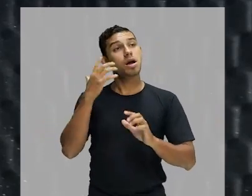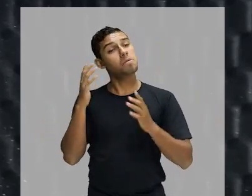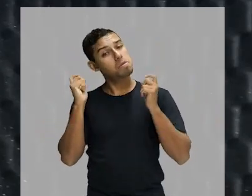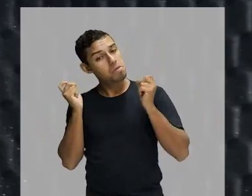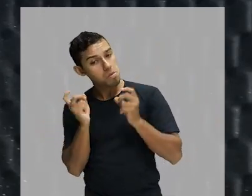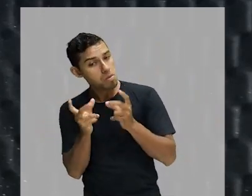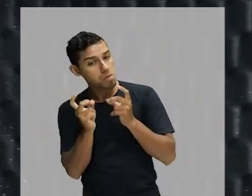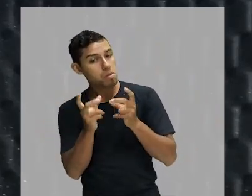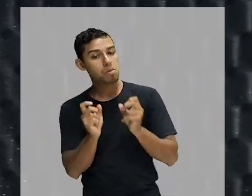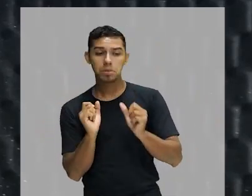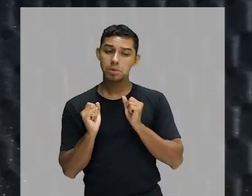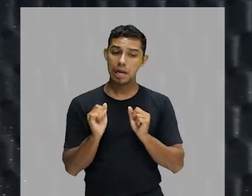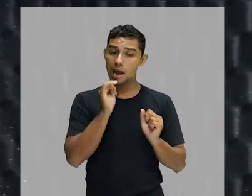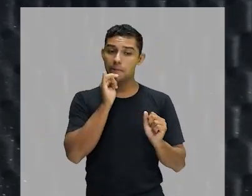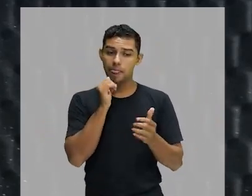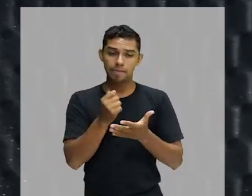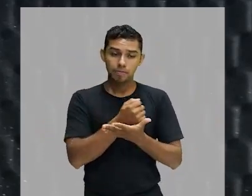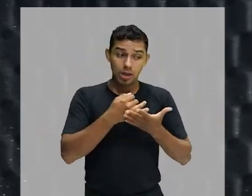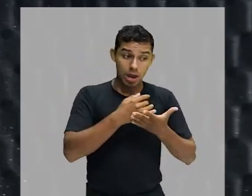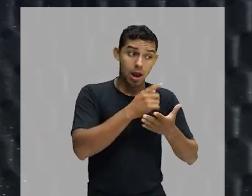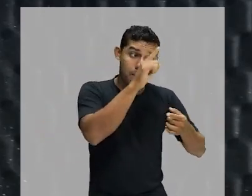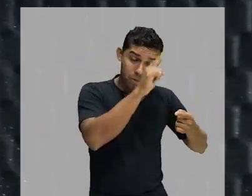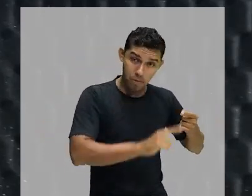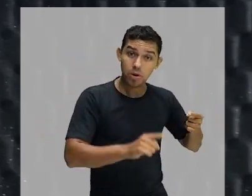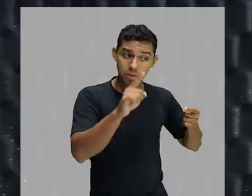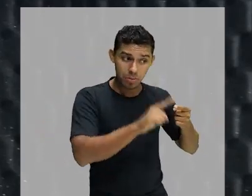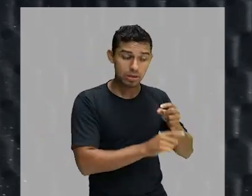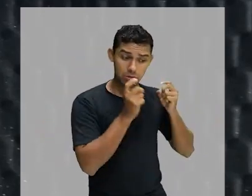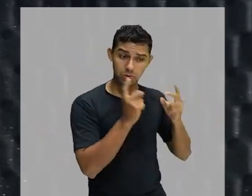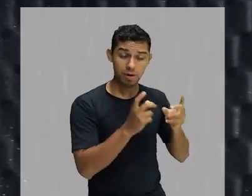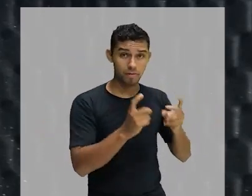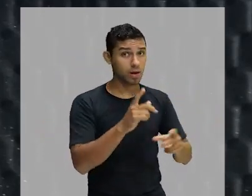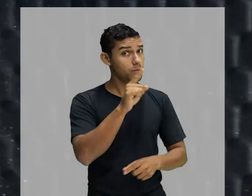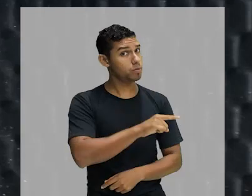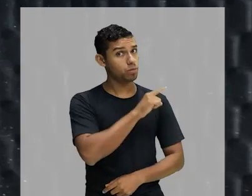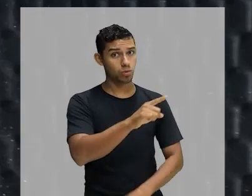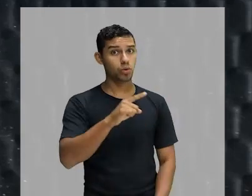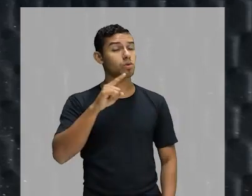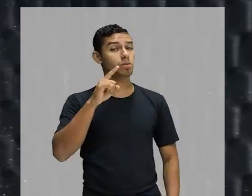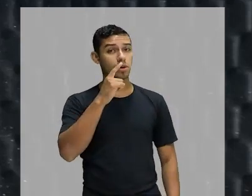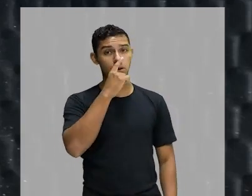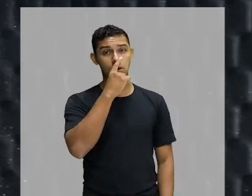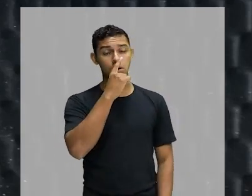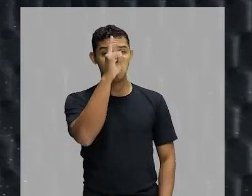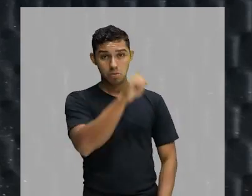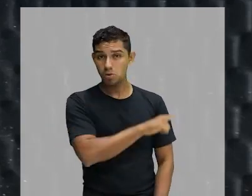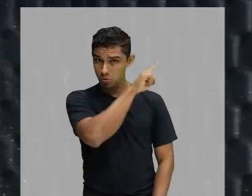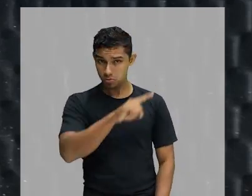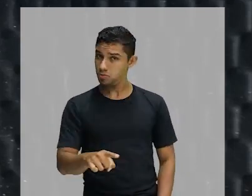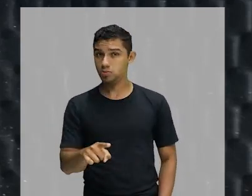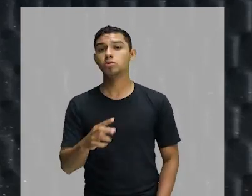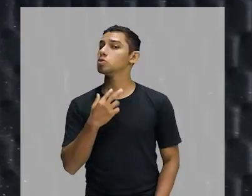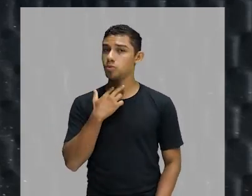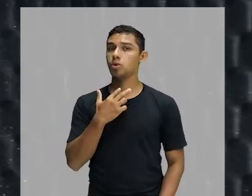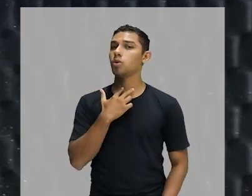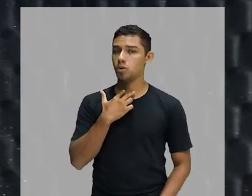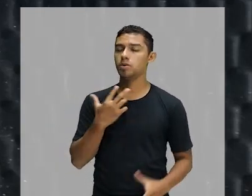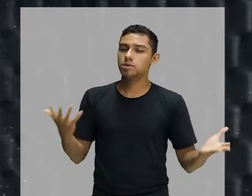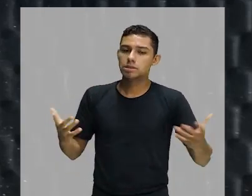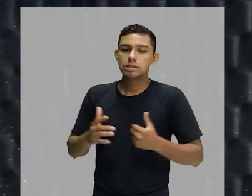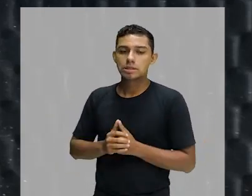ilícitas que têm a sua venda o quê? Proibida. Em relação ao doping, são tipo de drogas, galera, que os